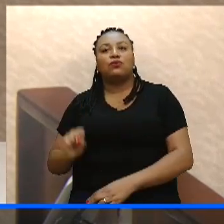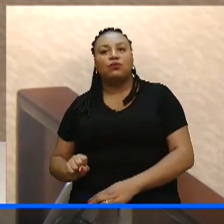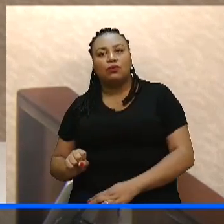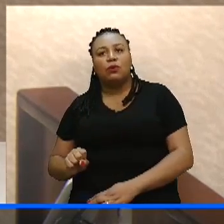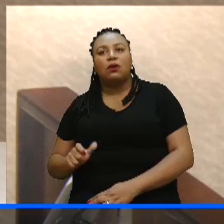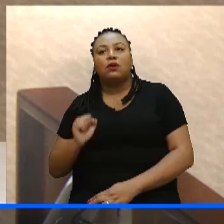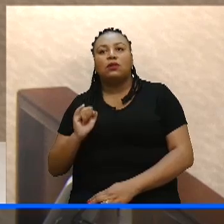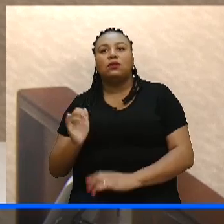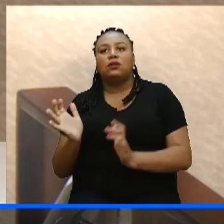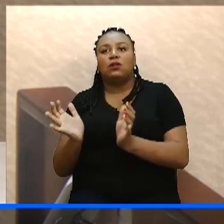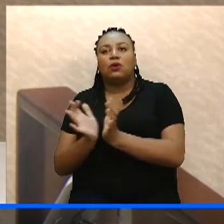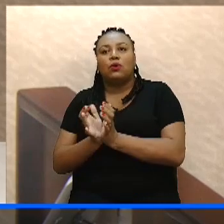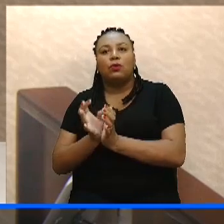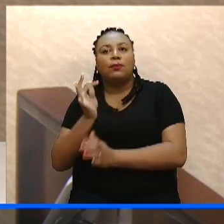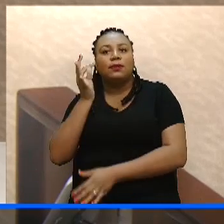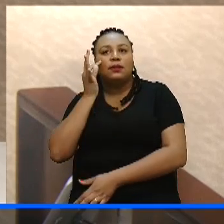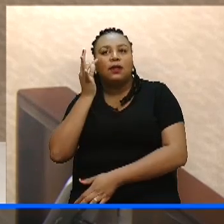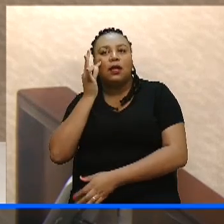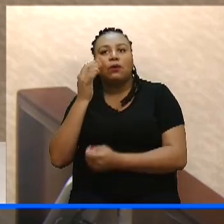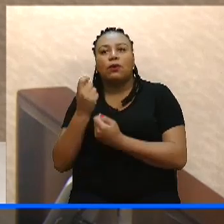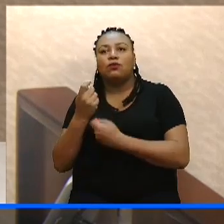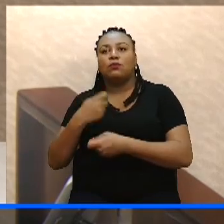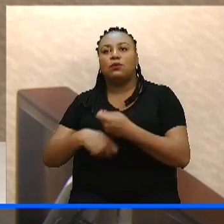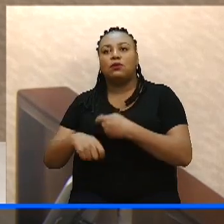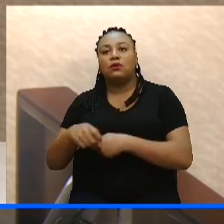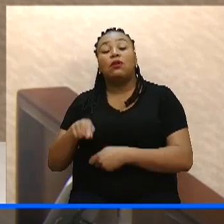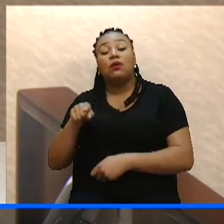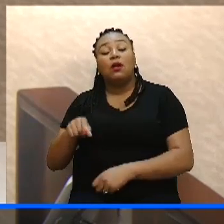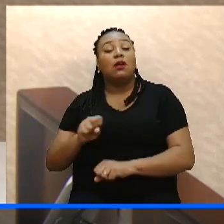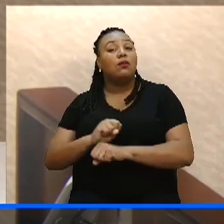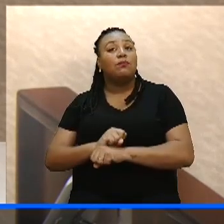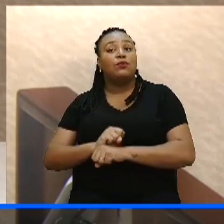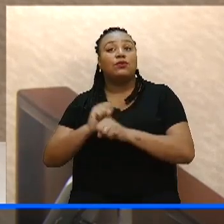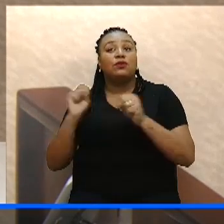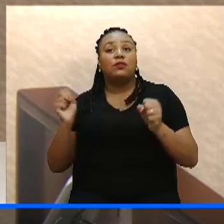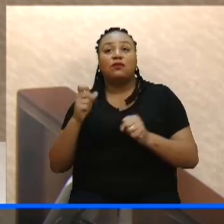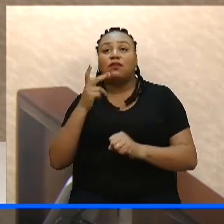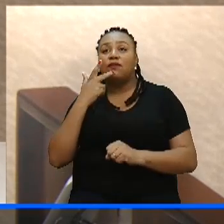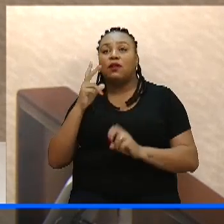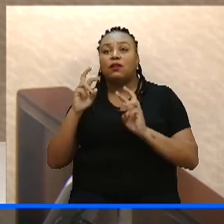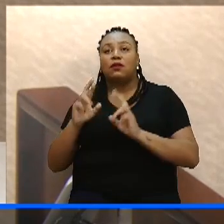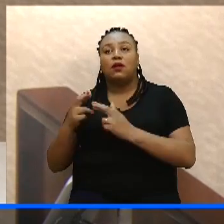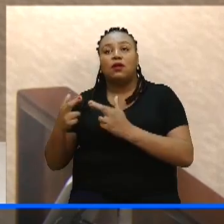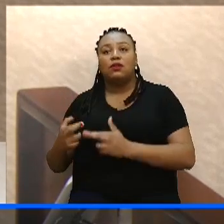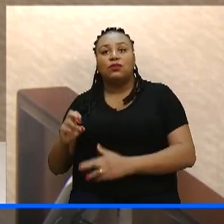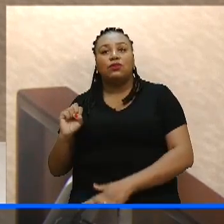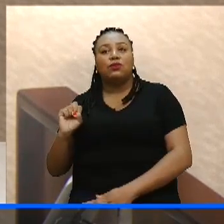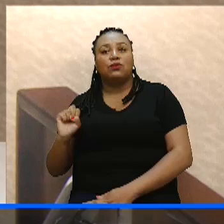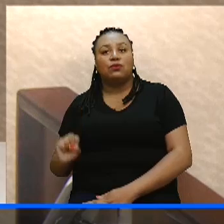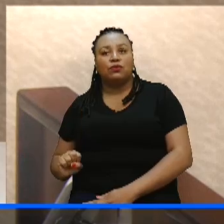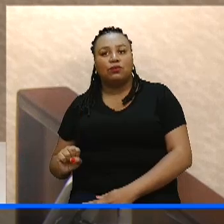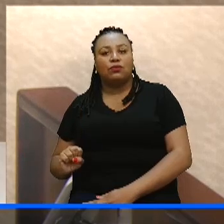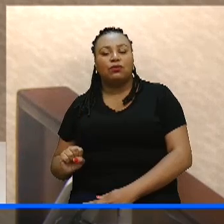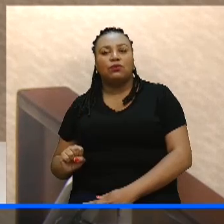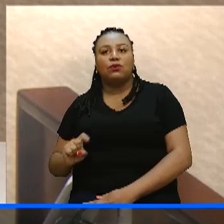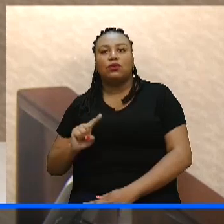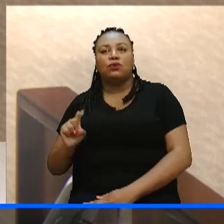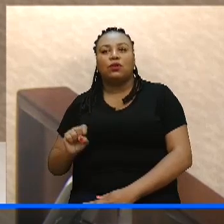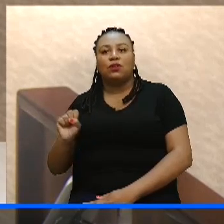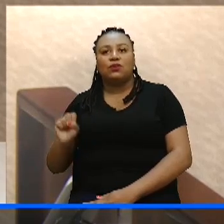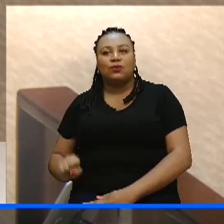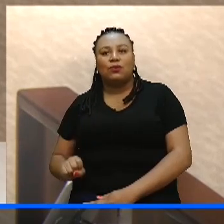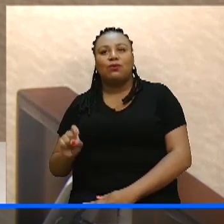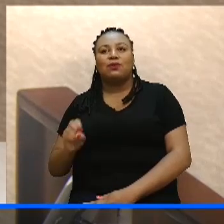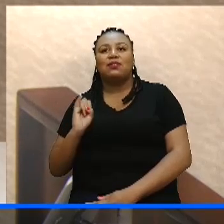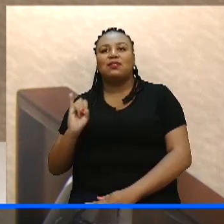corpo técnico administrativo e é impossível falar da zona sul sem falar